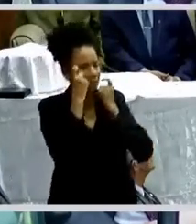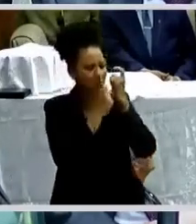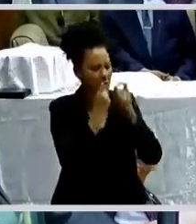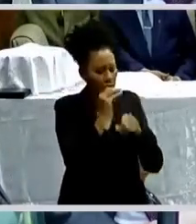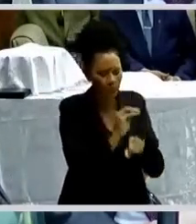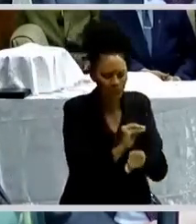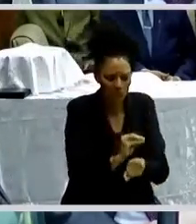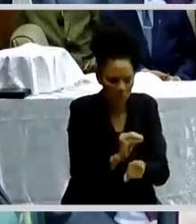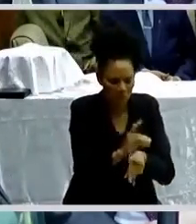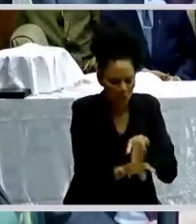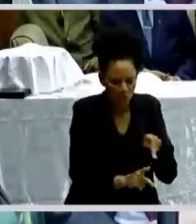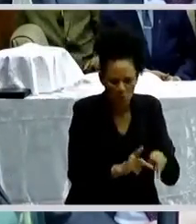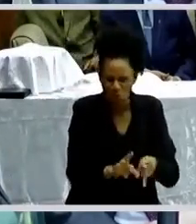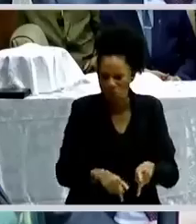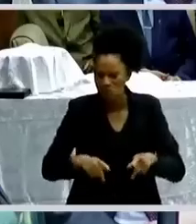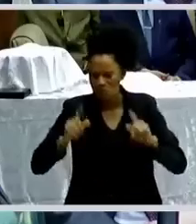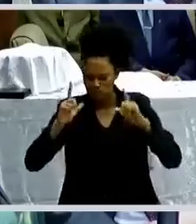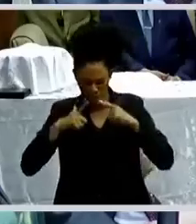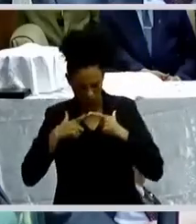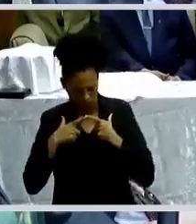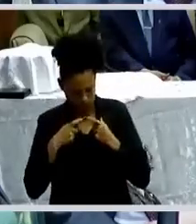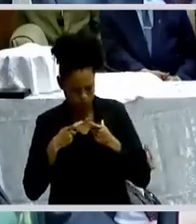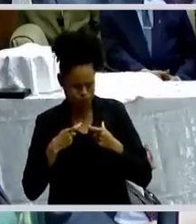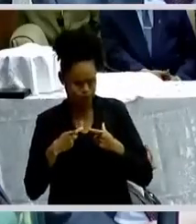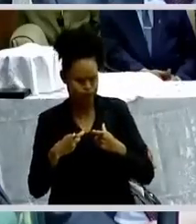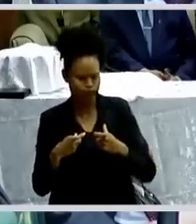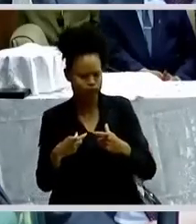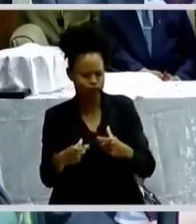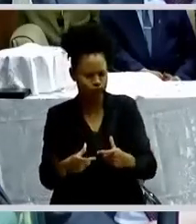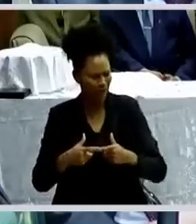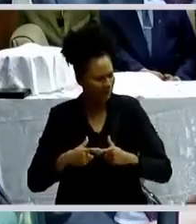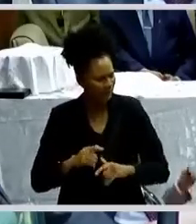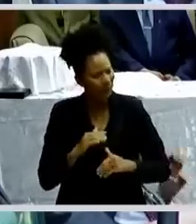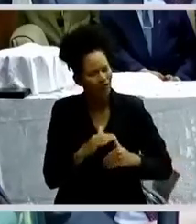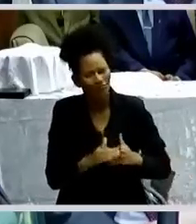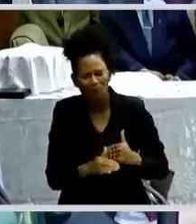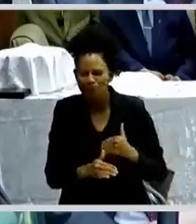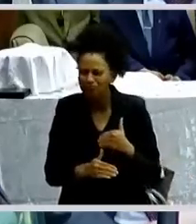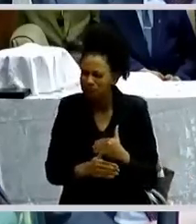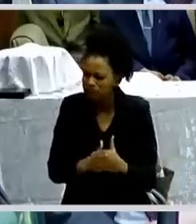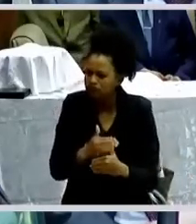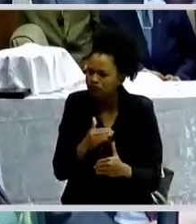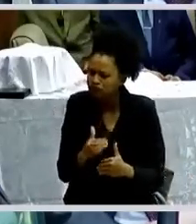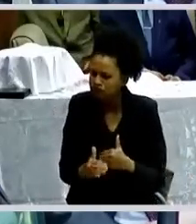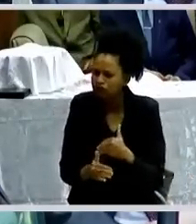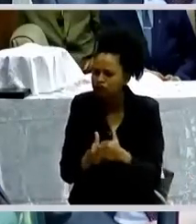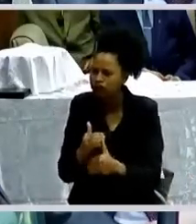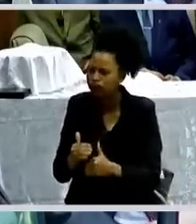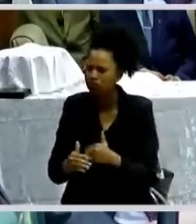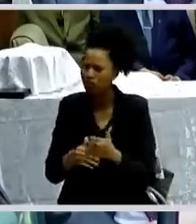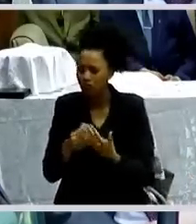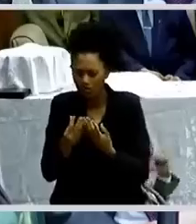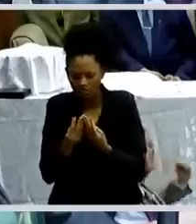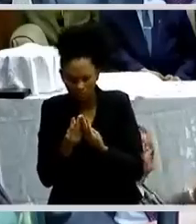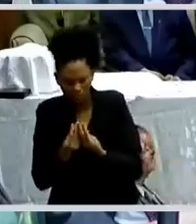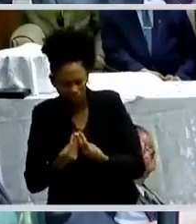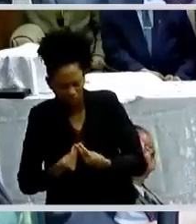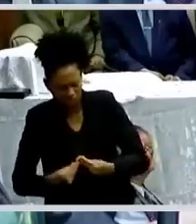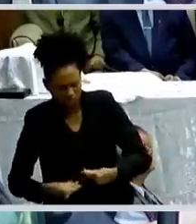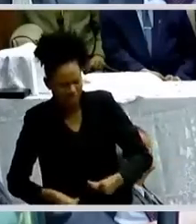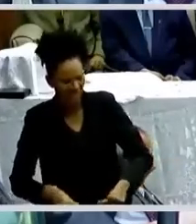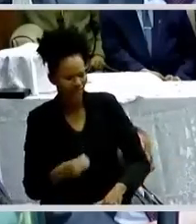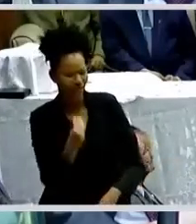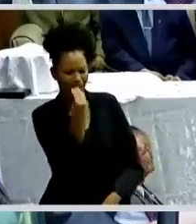povo, e só guerreava as guerras. Então, com o passar do tempo, ele se deteriora